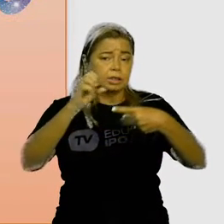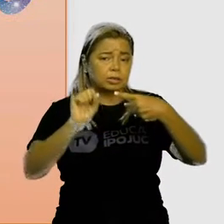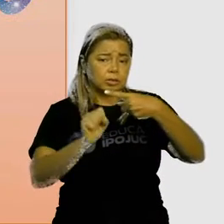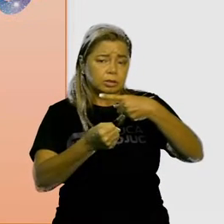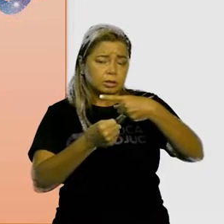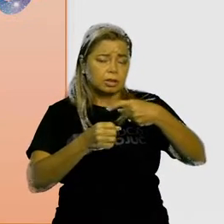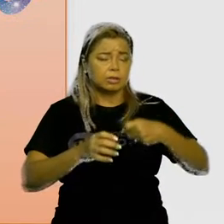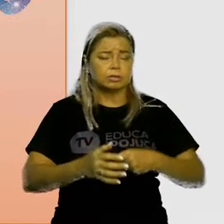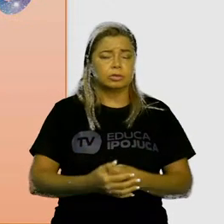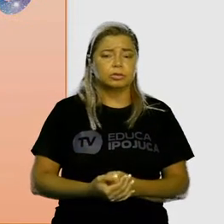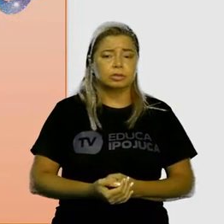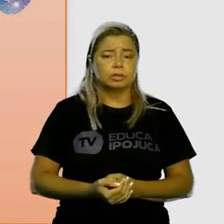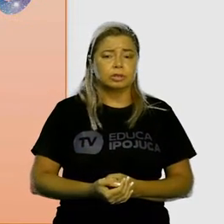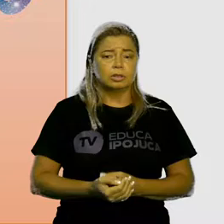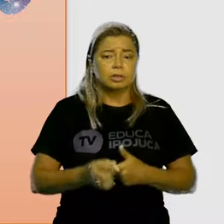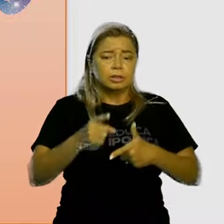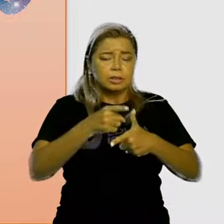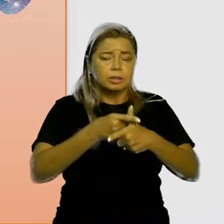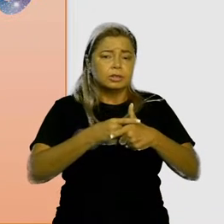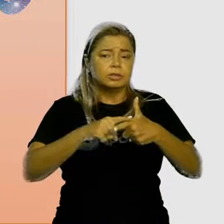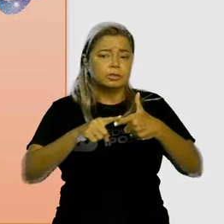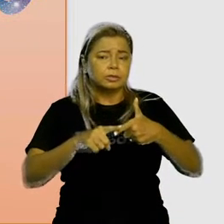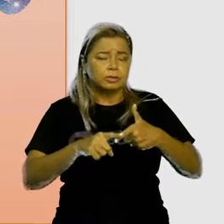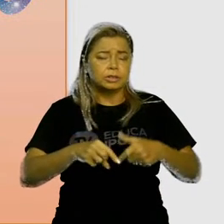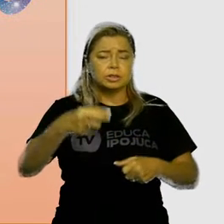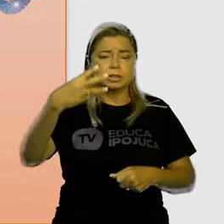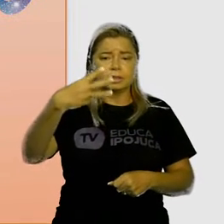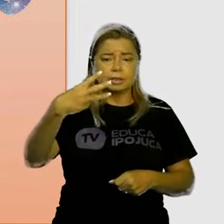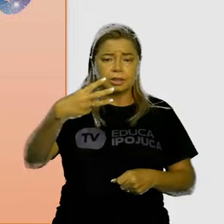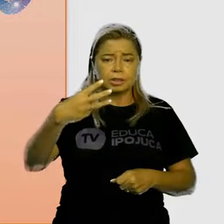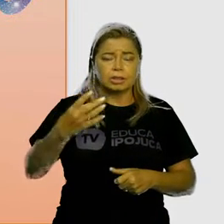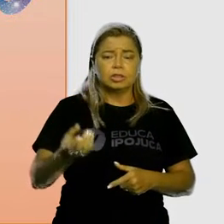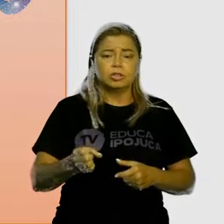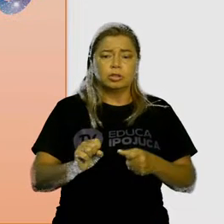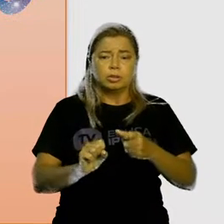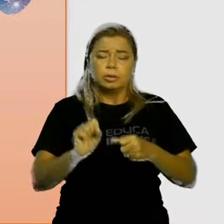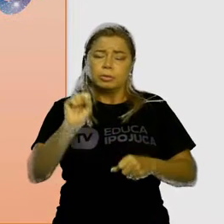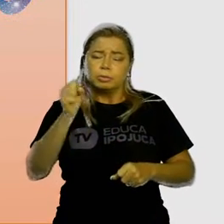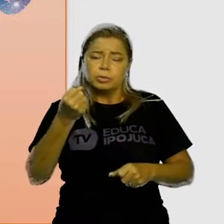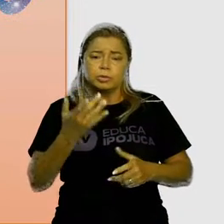3 oitavos. Dividindo 3 por 8 dá